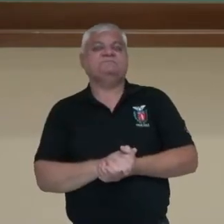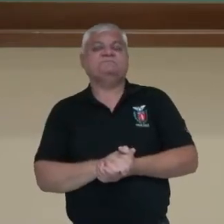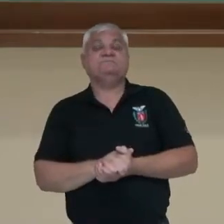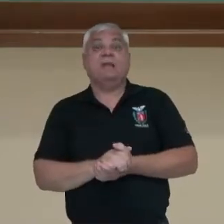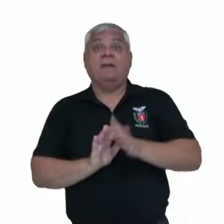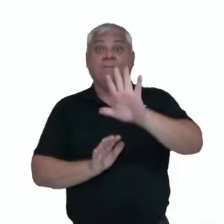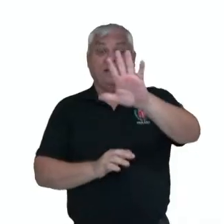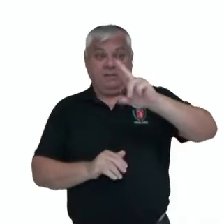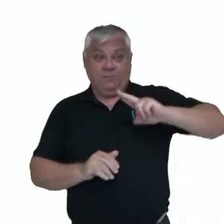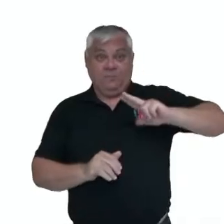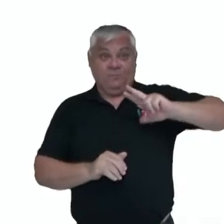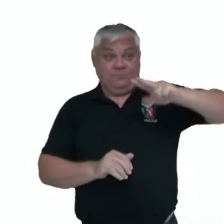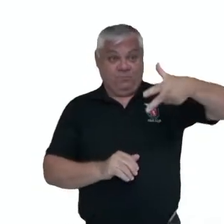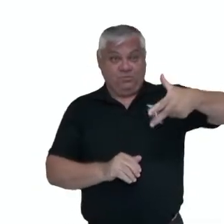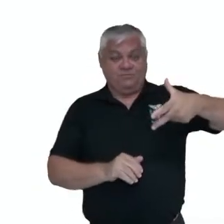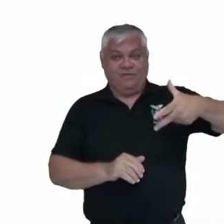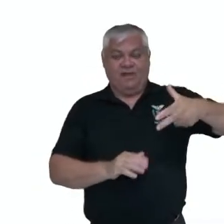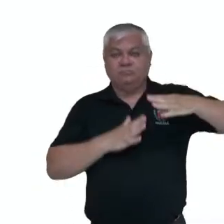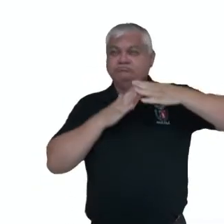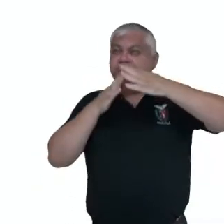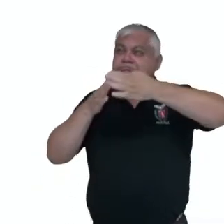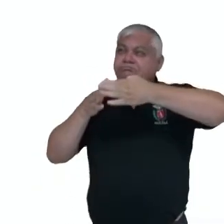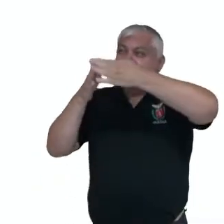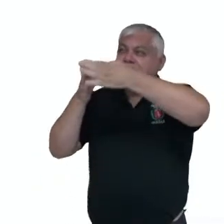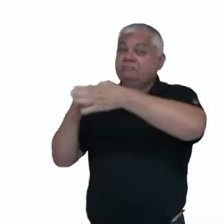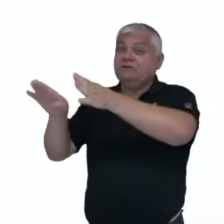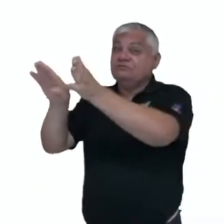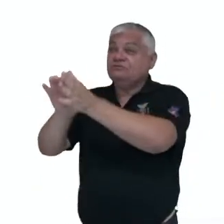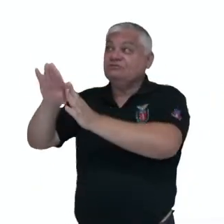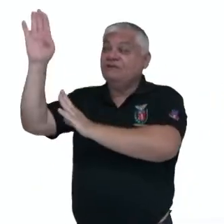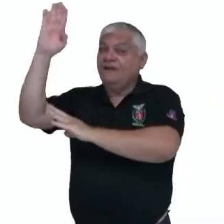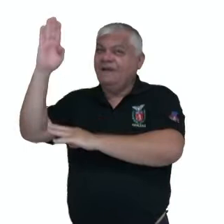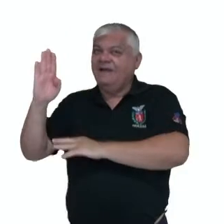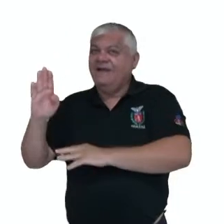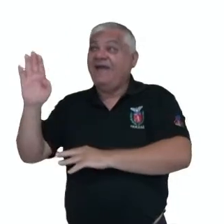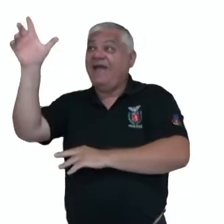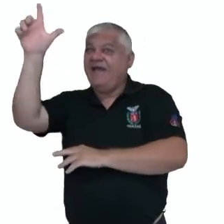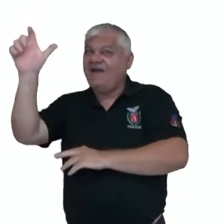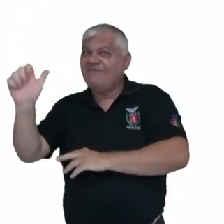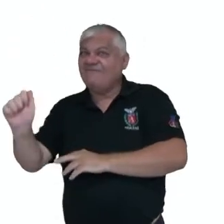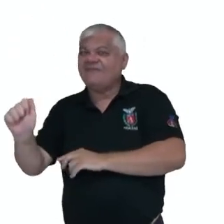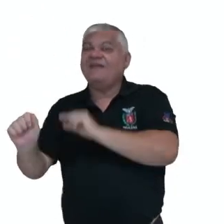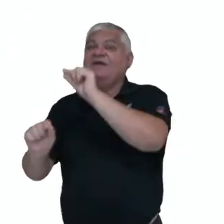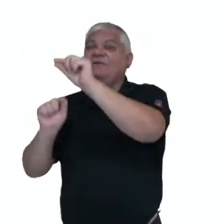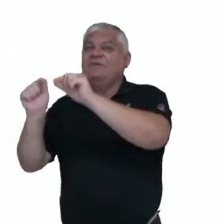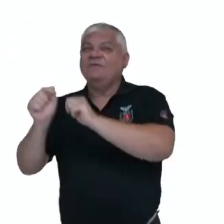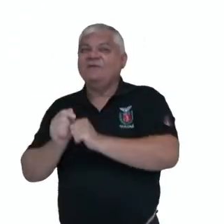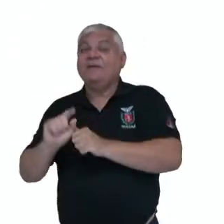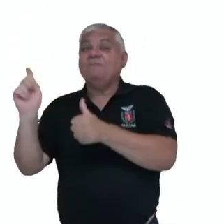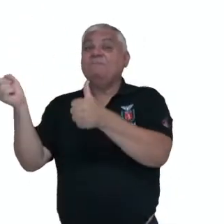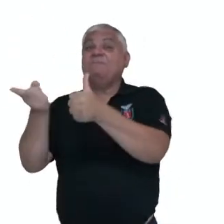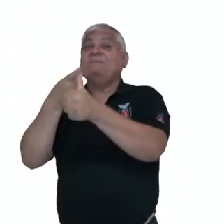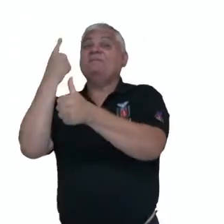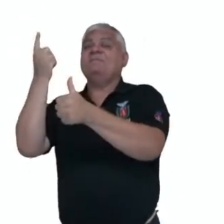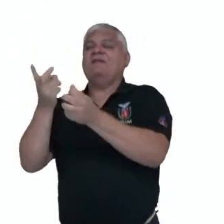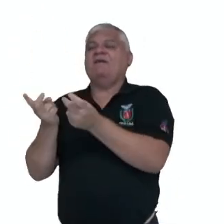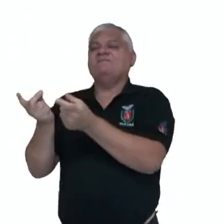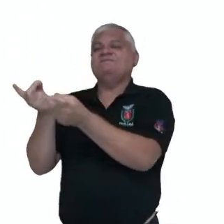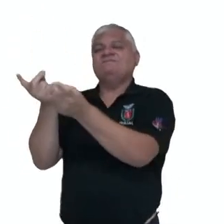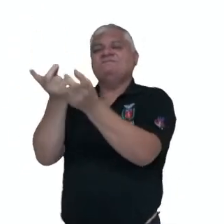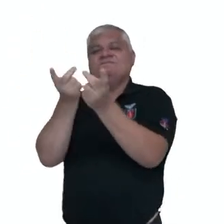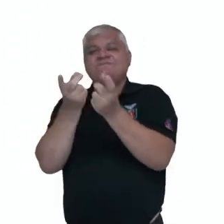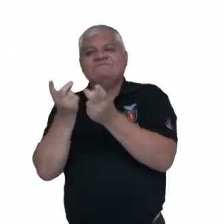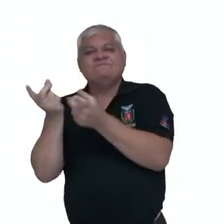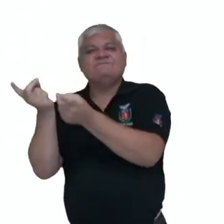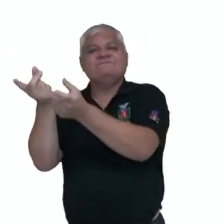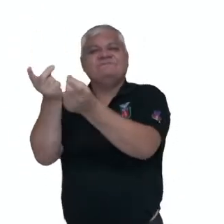Portugueses chegam e vão mudar tudo isso daí. Os primeiros são os primeiros a realizar o comércio de escravizados no século XV, comércio